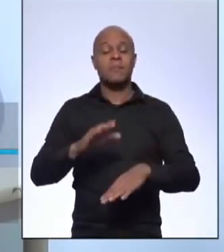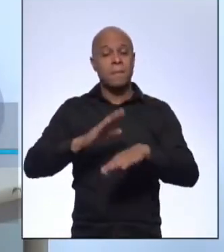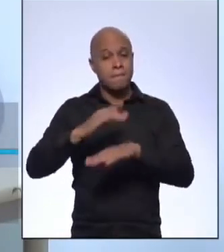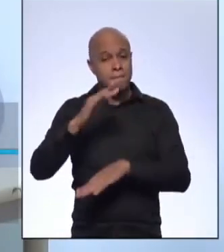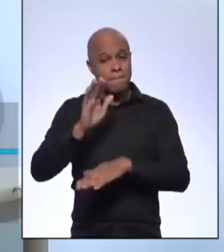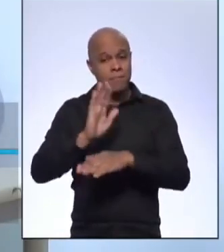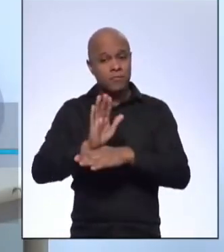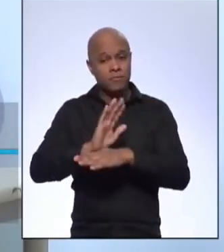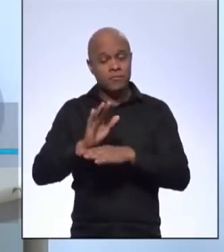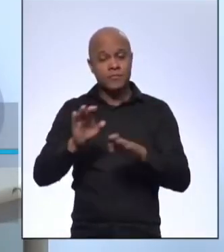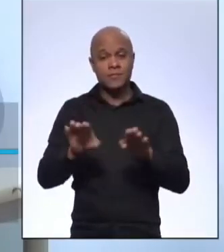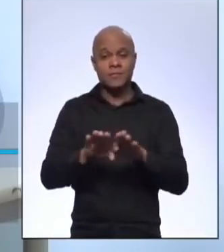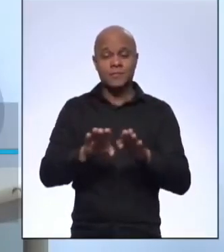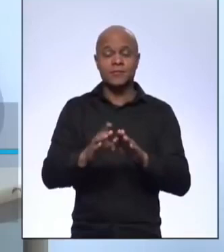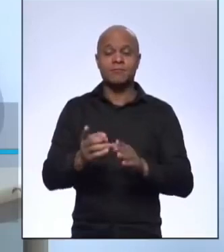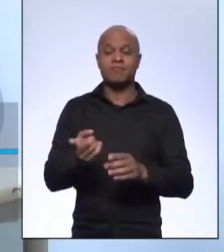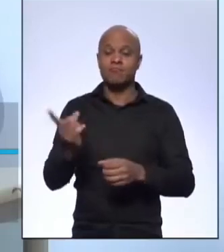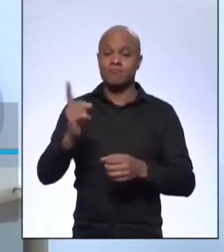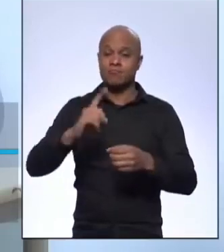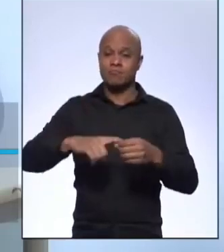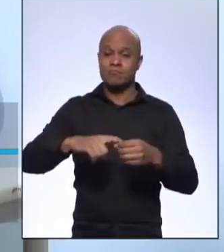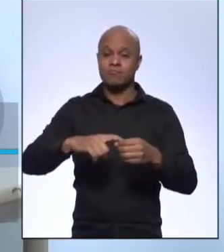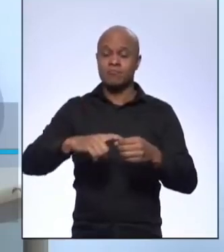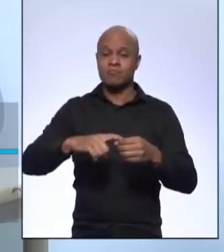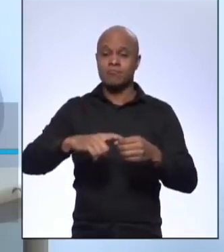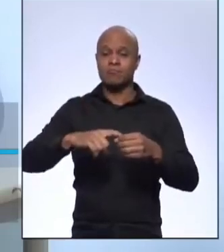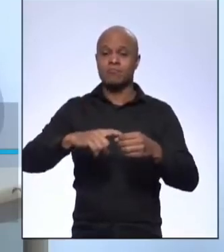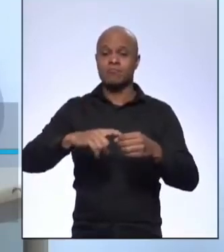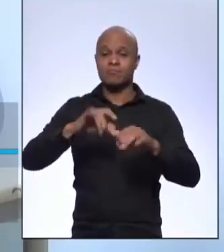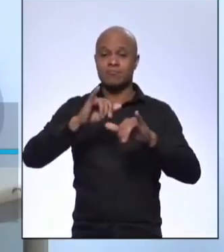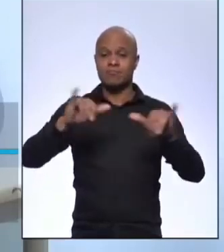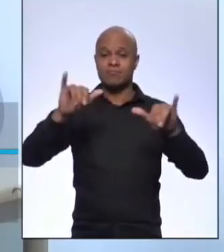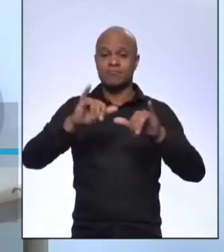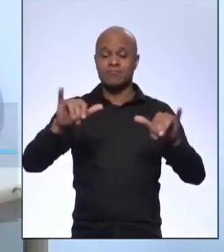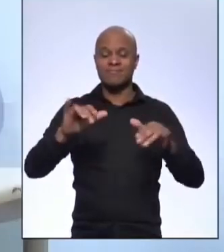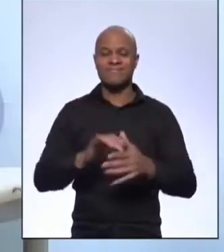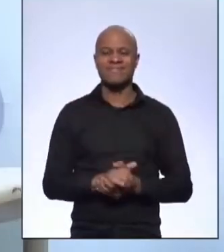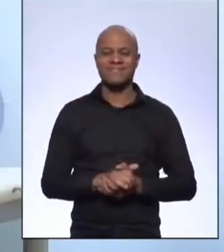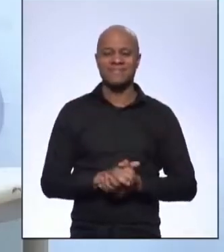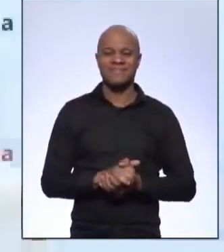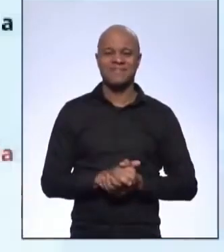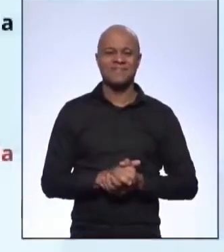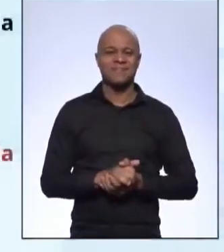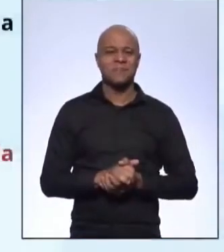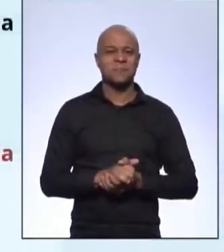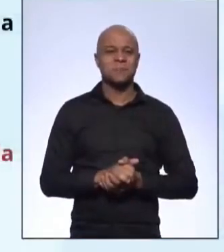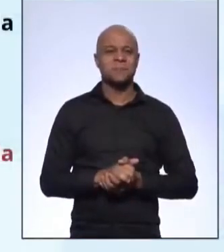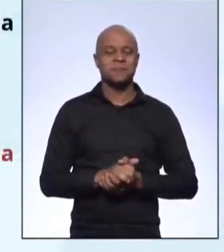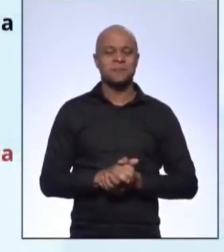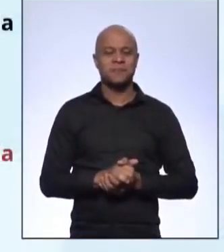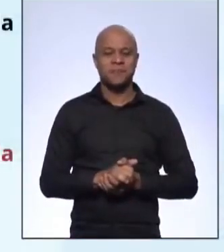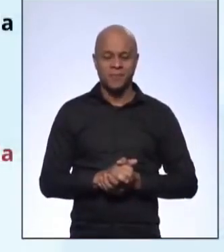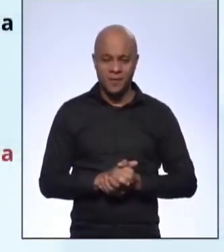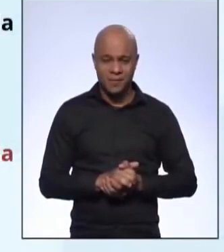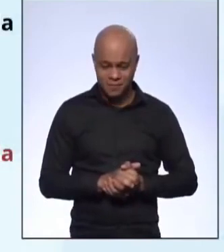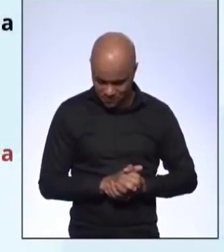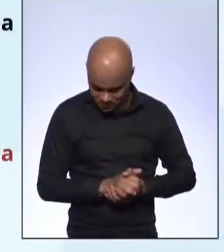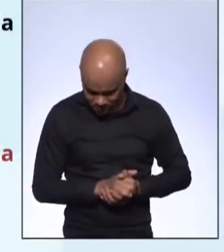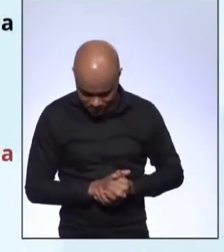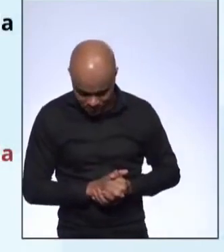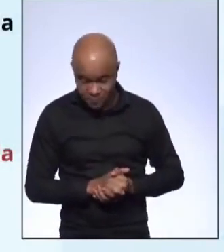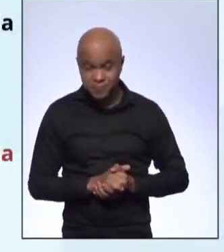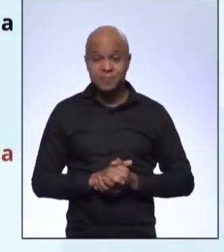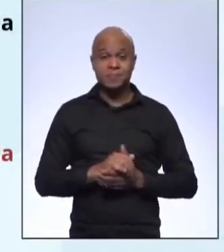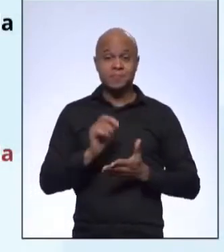vídeo. Então, vamos voltar só um pouquinho nas manchetes, né? Então, vamos lá. Todos anotando, se